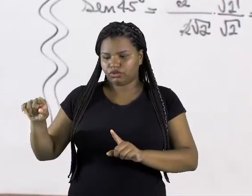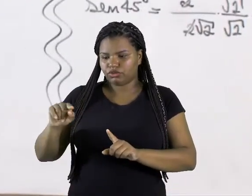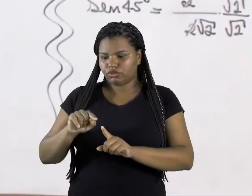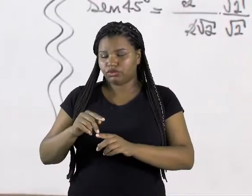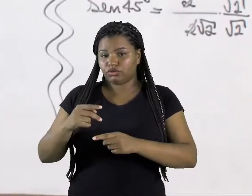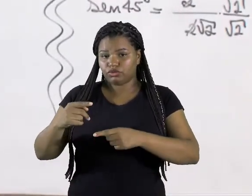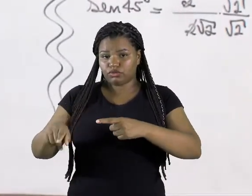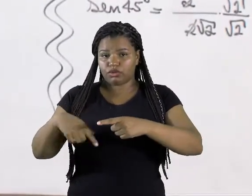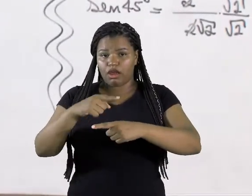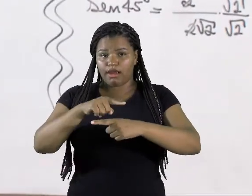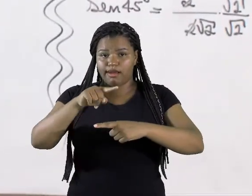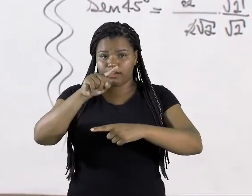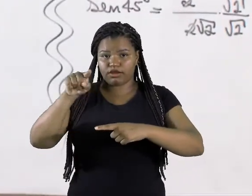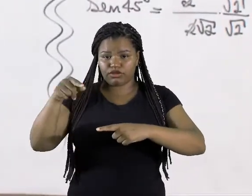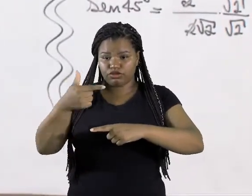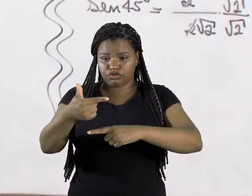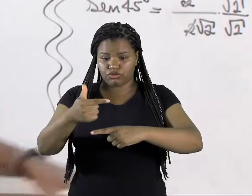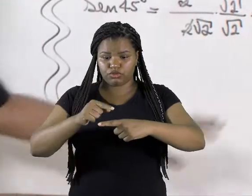primeiro valor